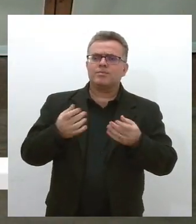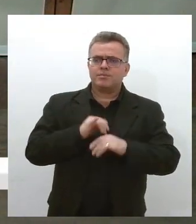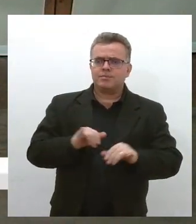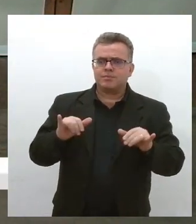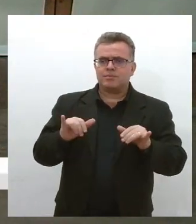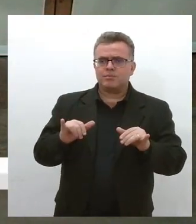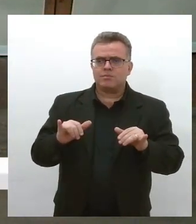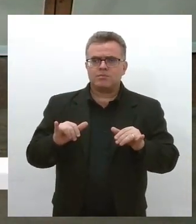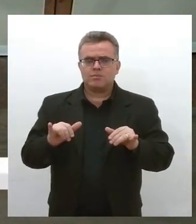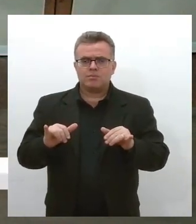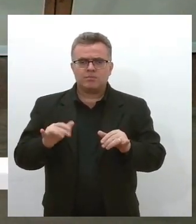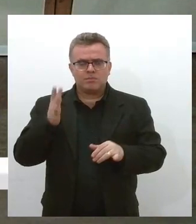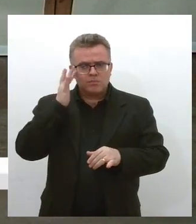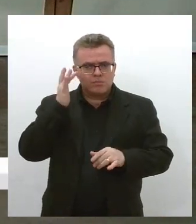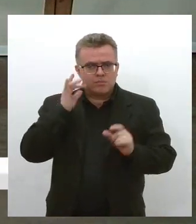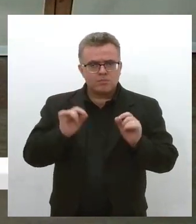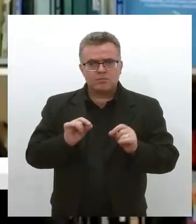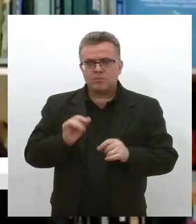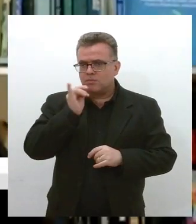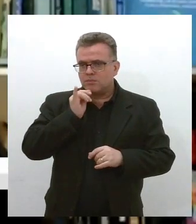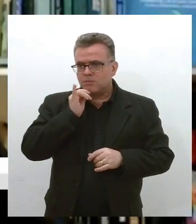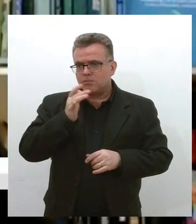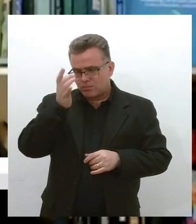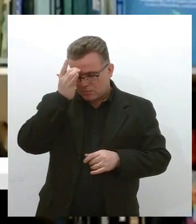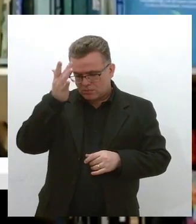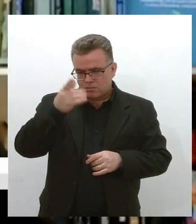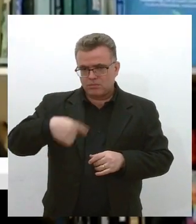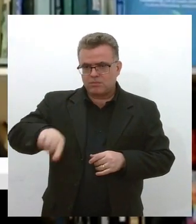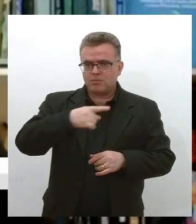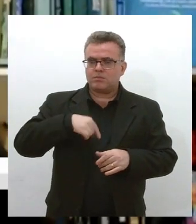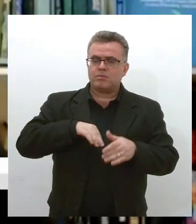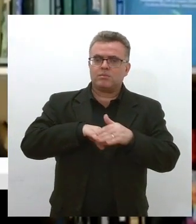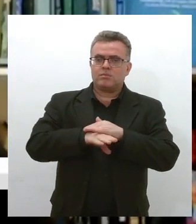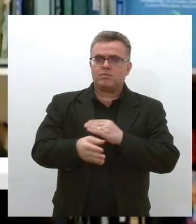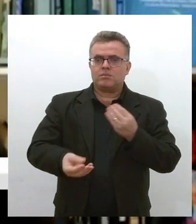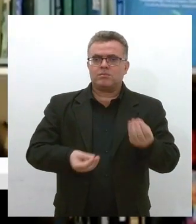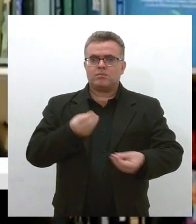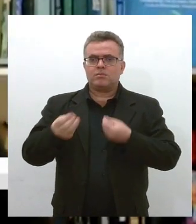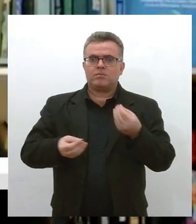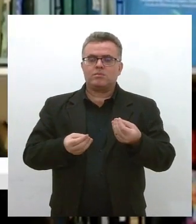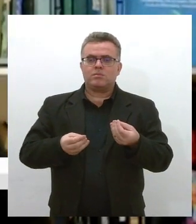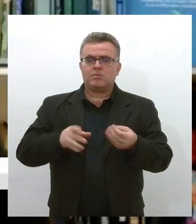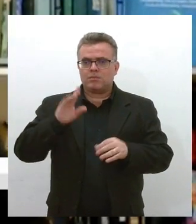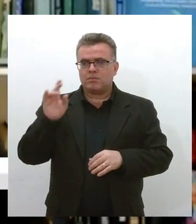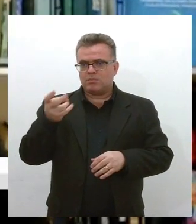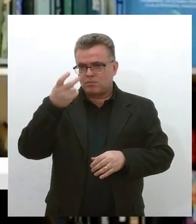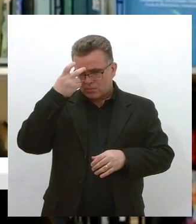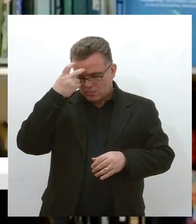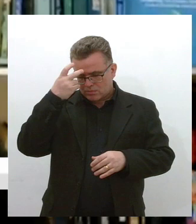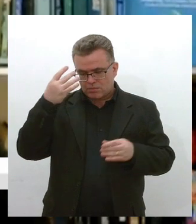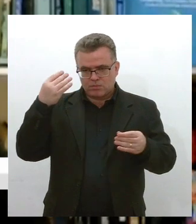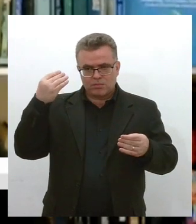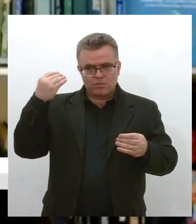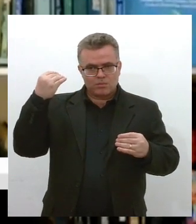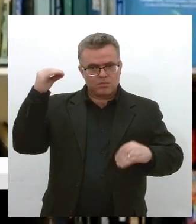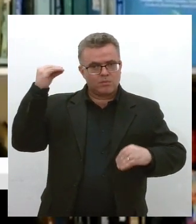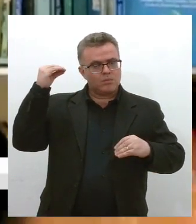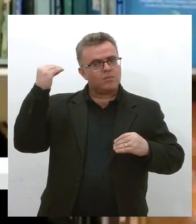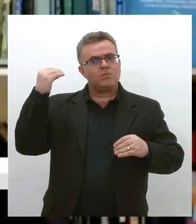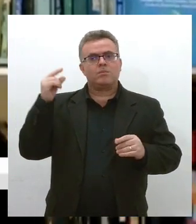Acho que o exemplo mais clássico que eu posso trazer é a cultura mexicana, né? Porque eles têm o Dia dos Mortos lá no